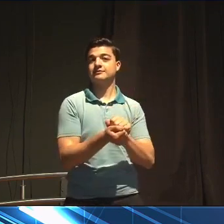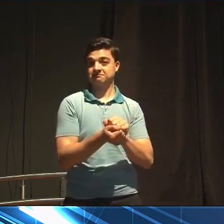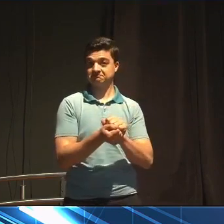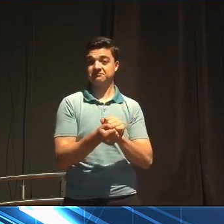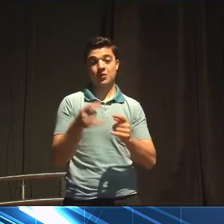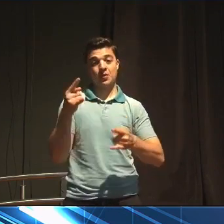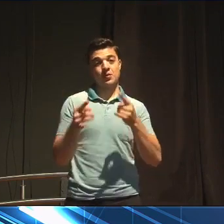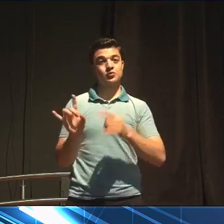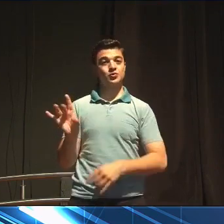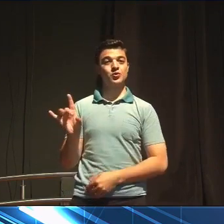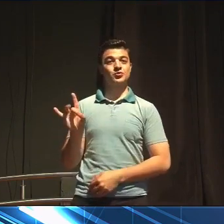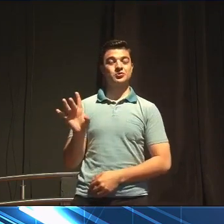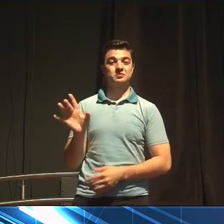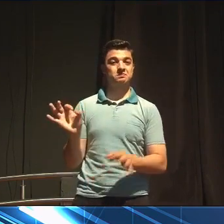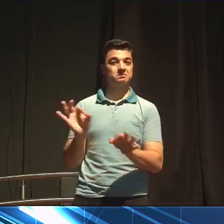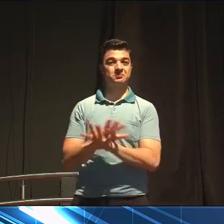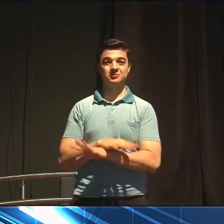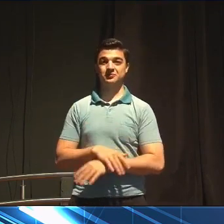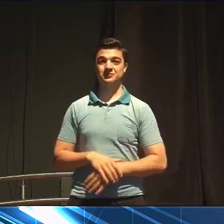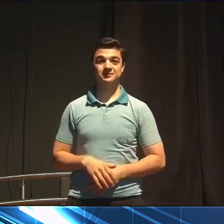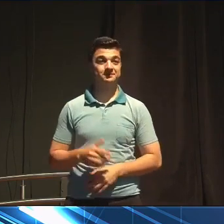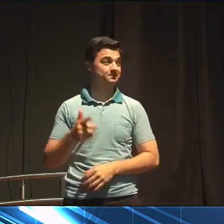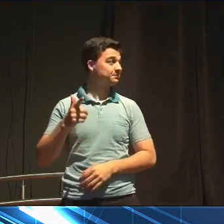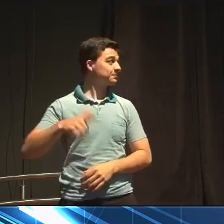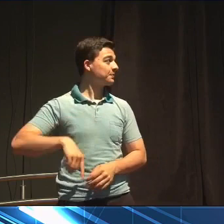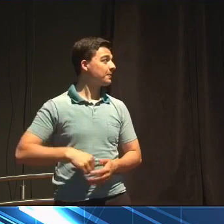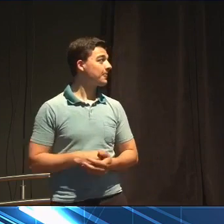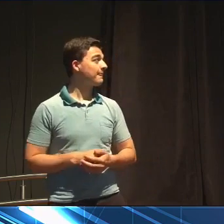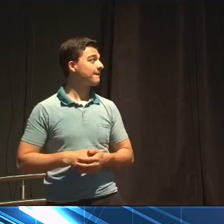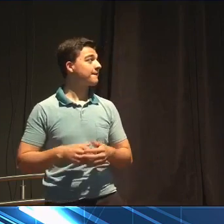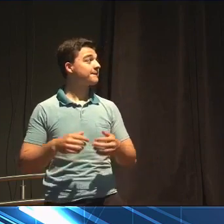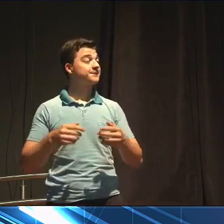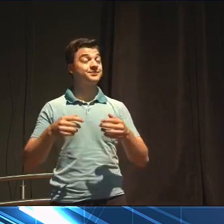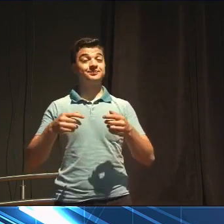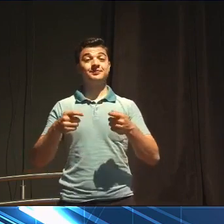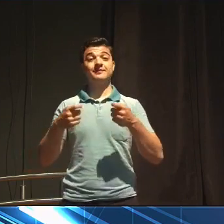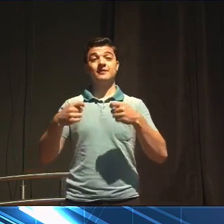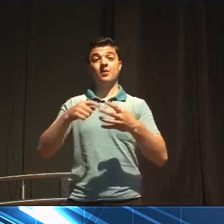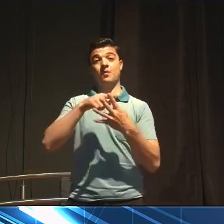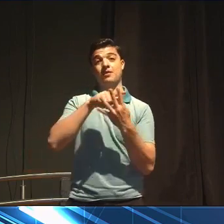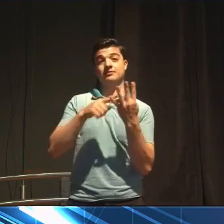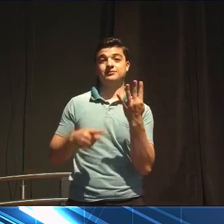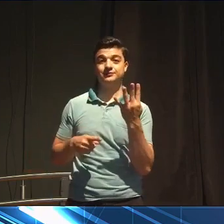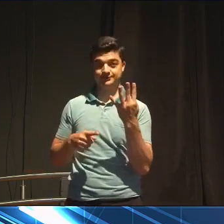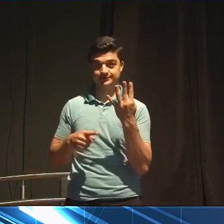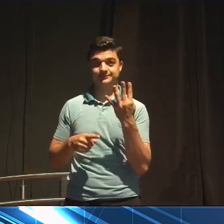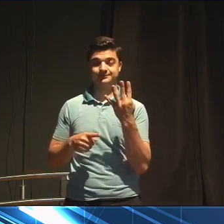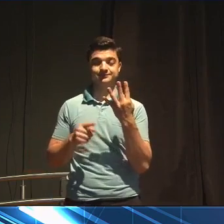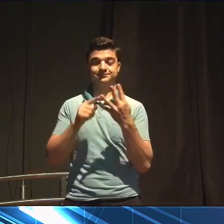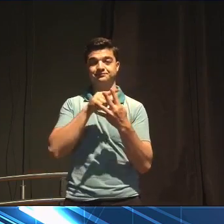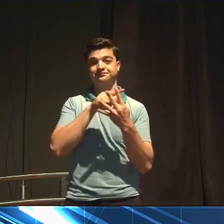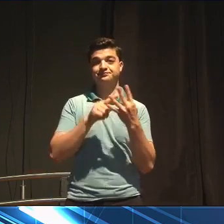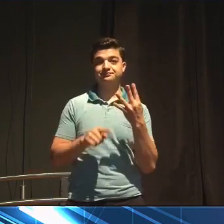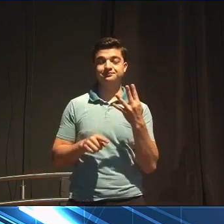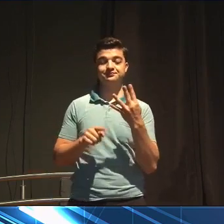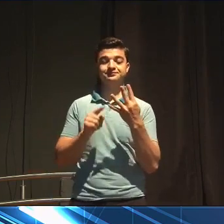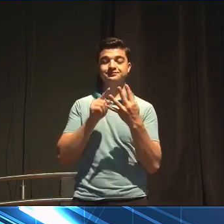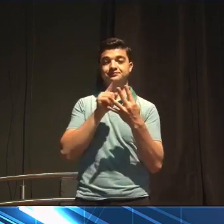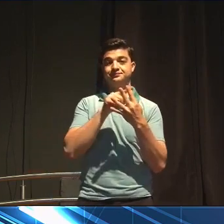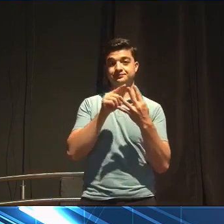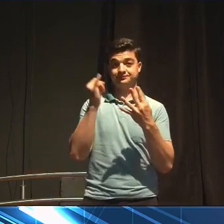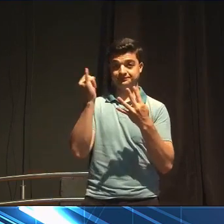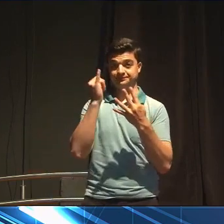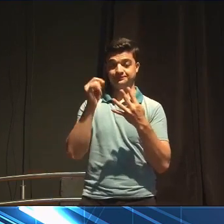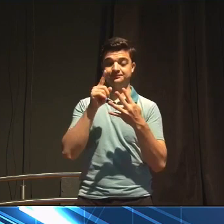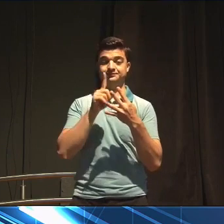gêmeo digital, a gente precisa ter essas 4 coisas. Primeiro, eh, ter uma fonte fidedigna